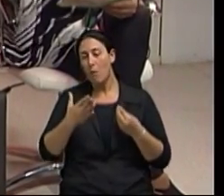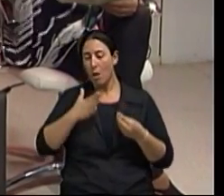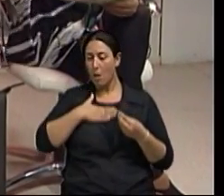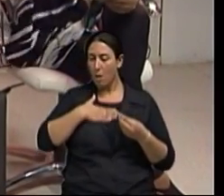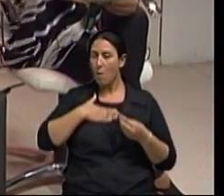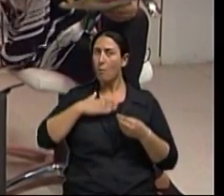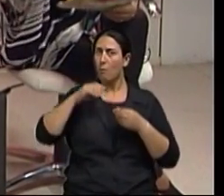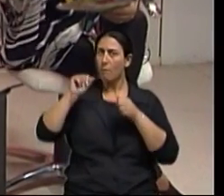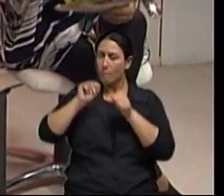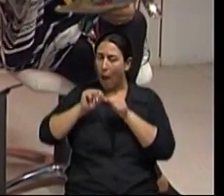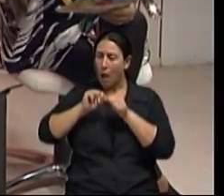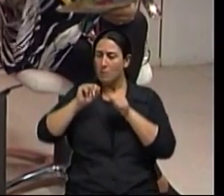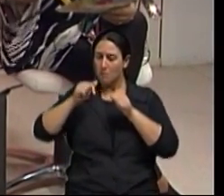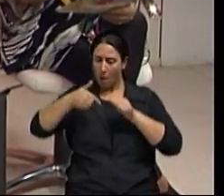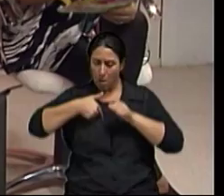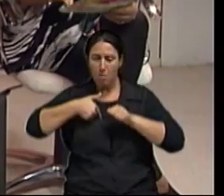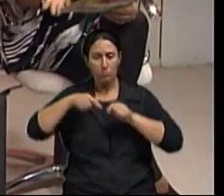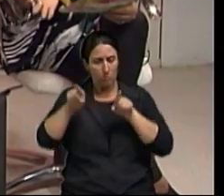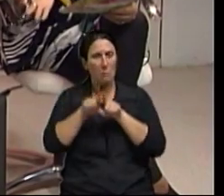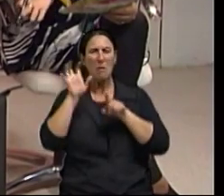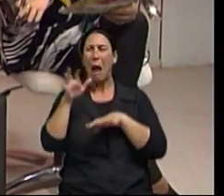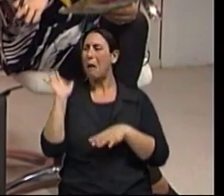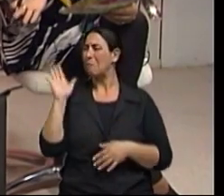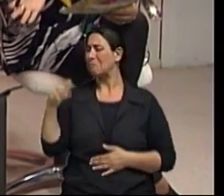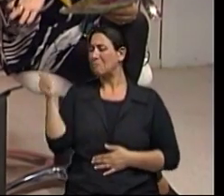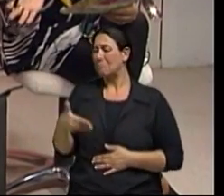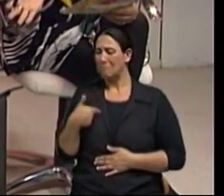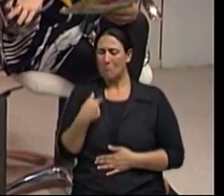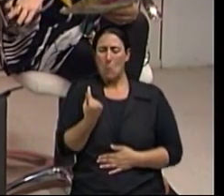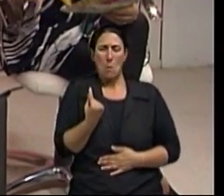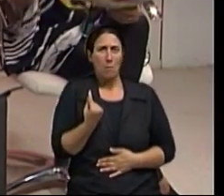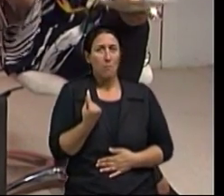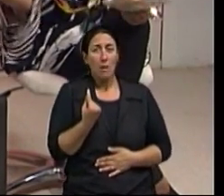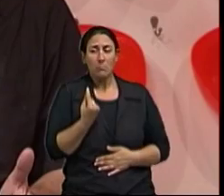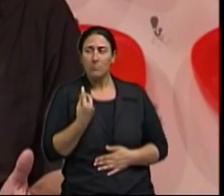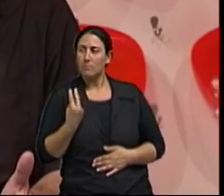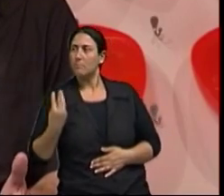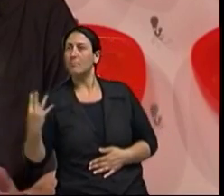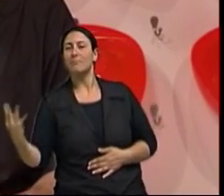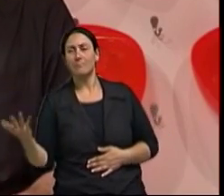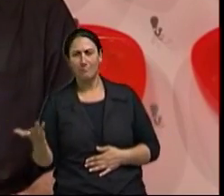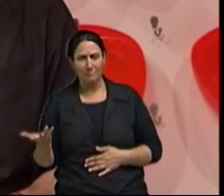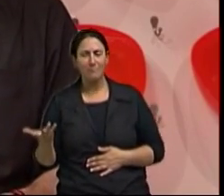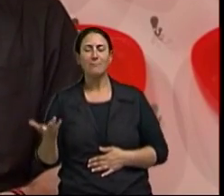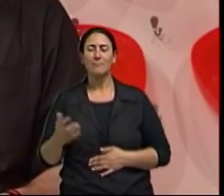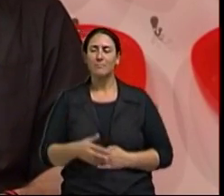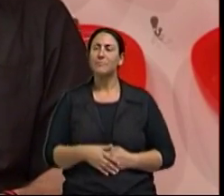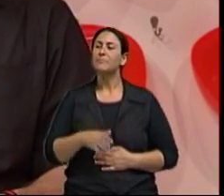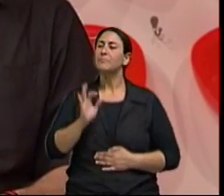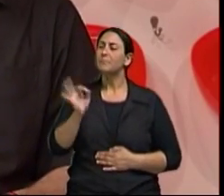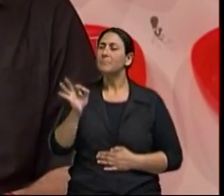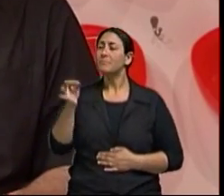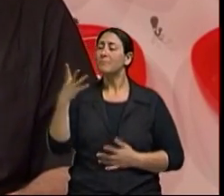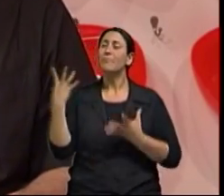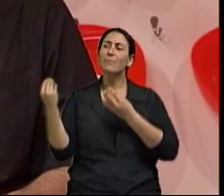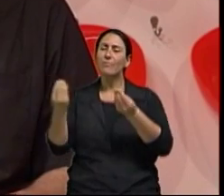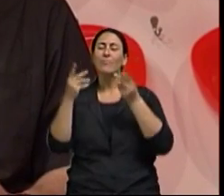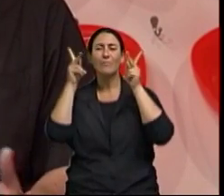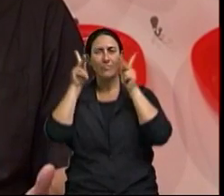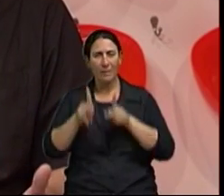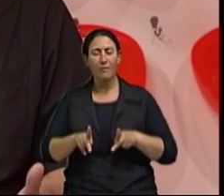estão influindo também nesse tempo. Há muitas controvérsias nessa questão toda, né? Então, vou falar um pouquinho sobre